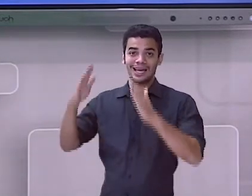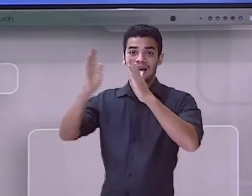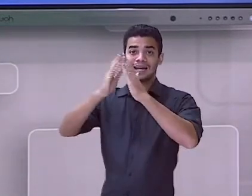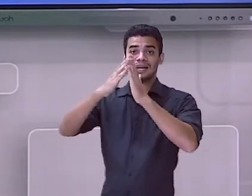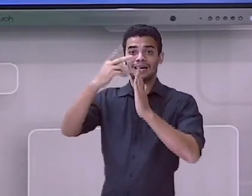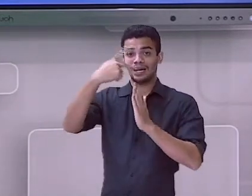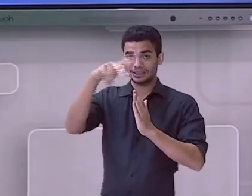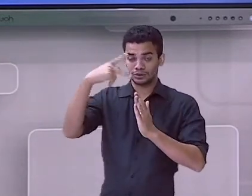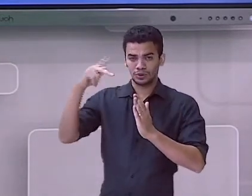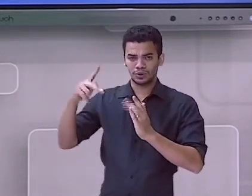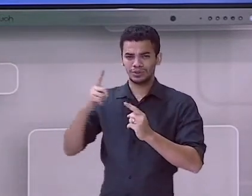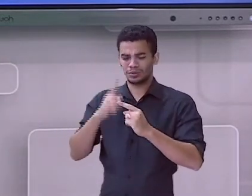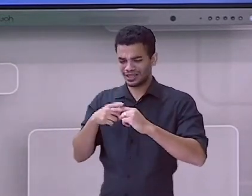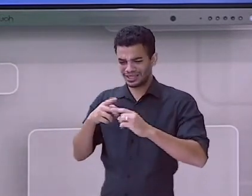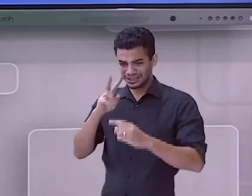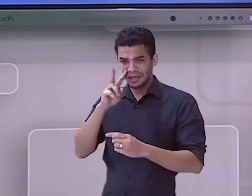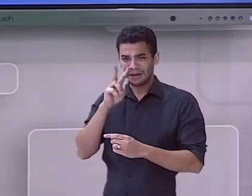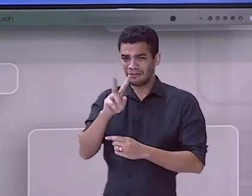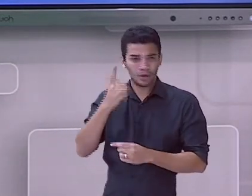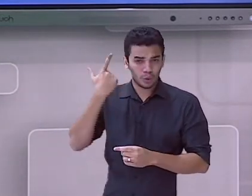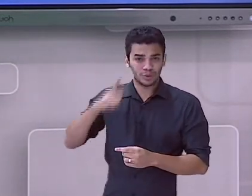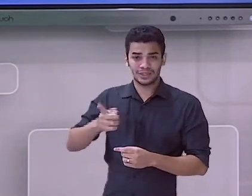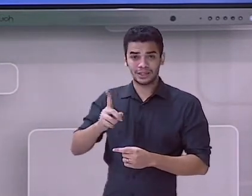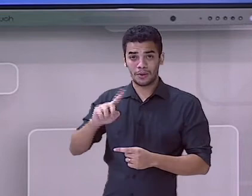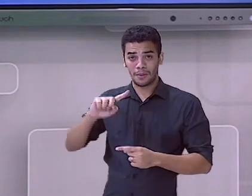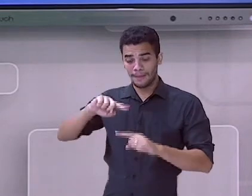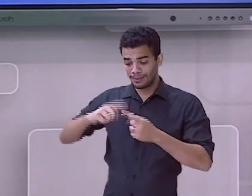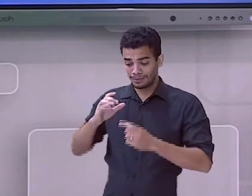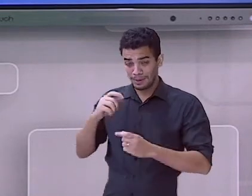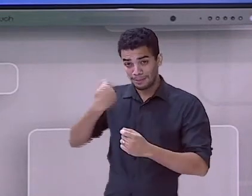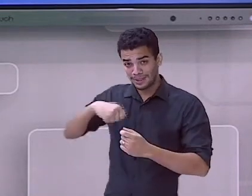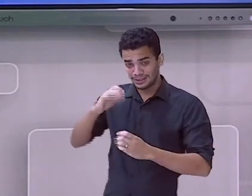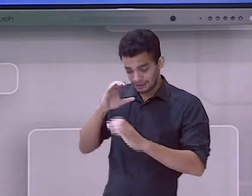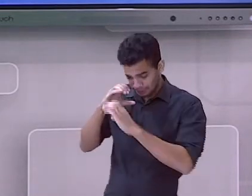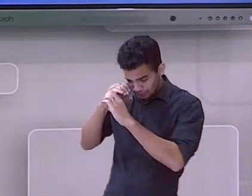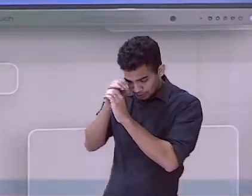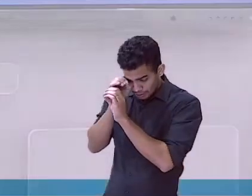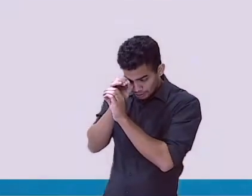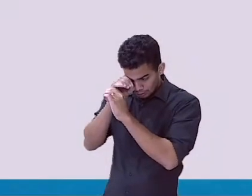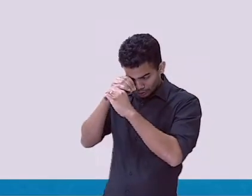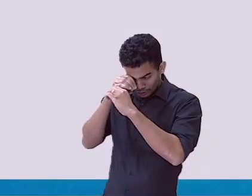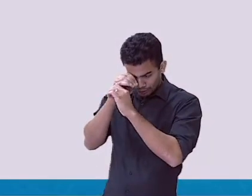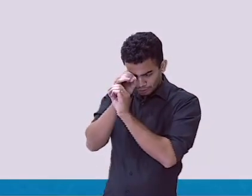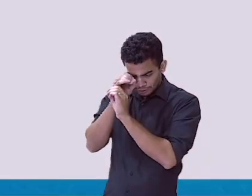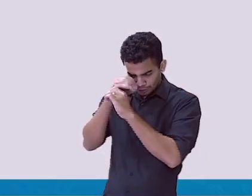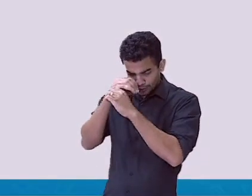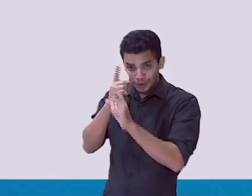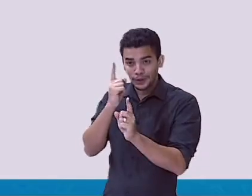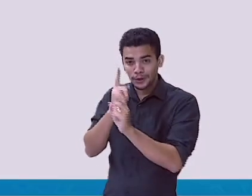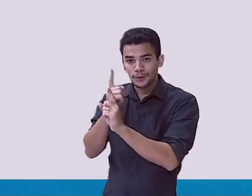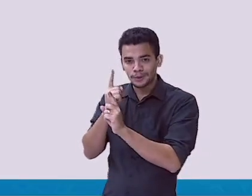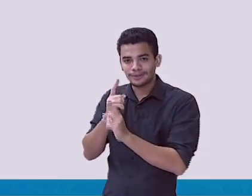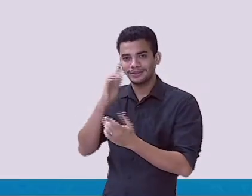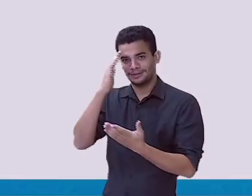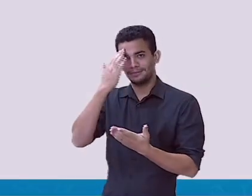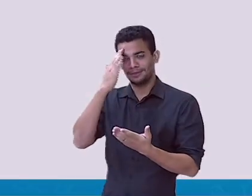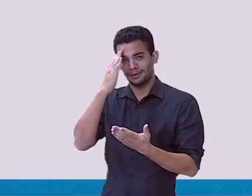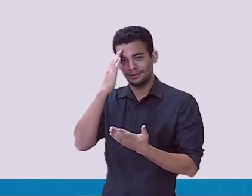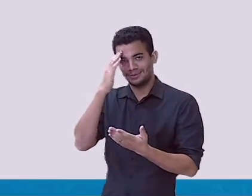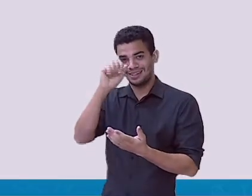nessa questão aqui. Que mais? Quem mais são? Como que esse grupo é? Então, ele pertence à classe